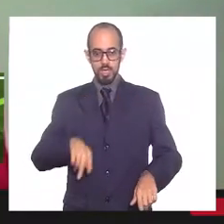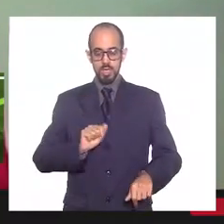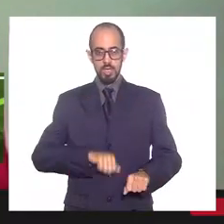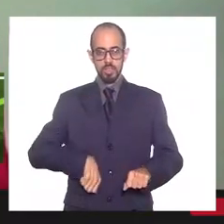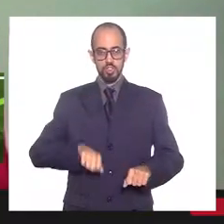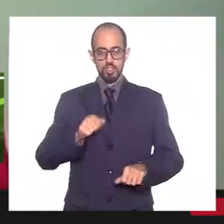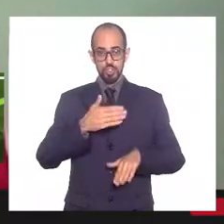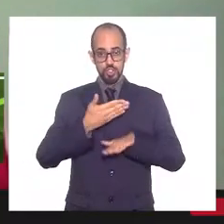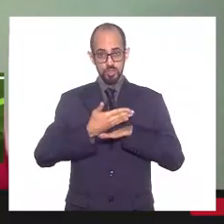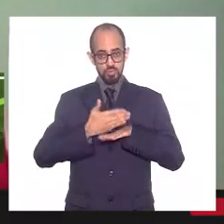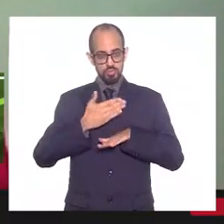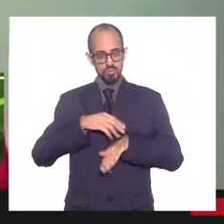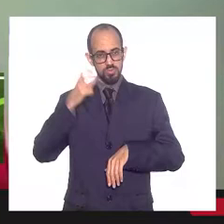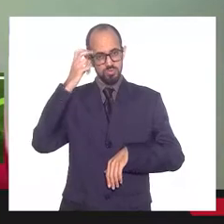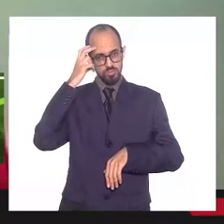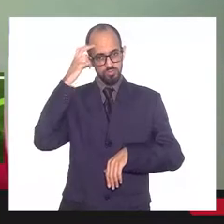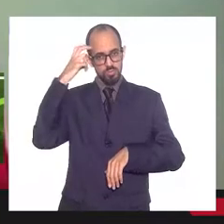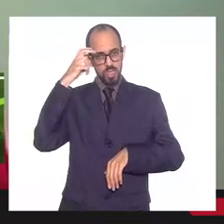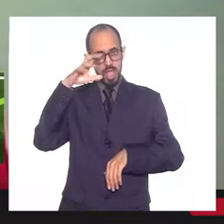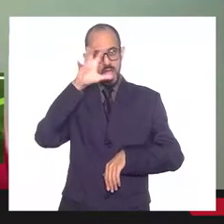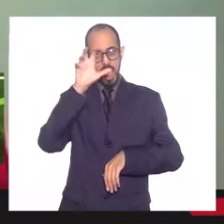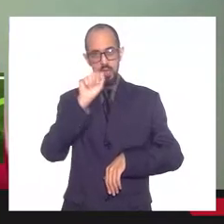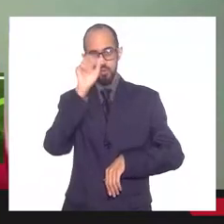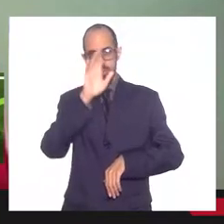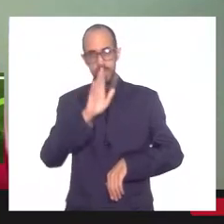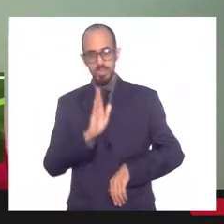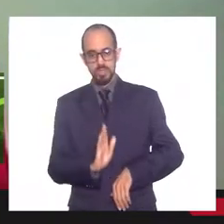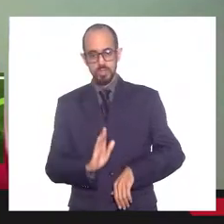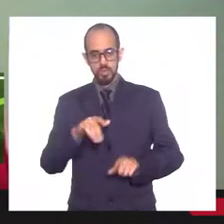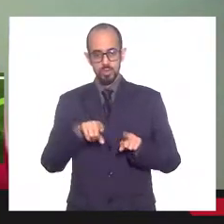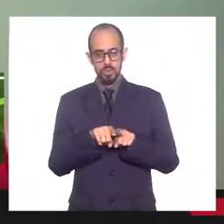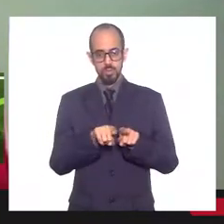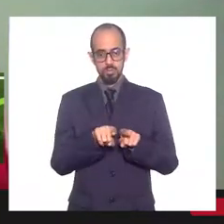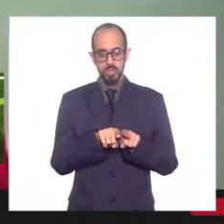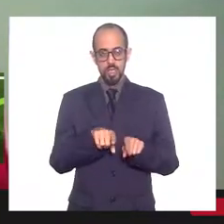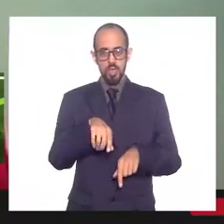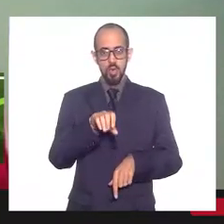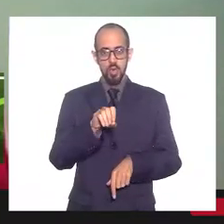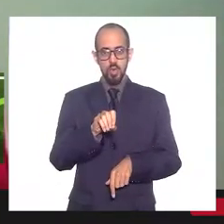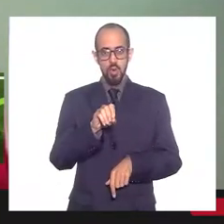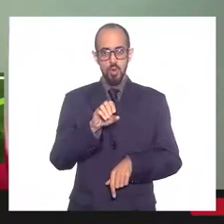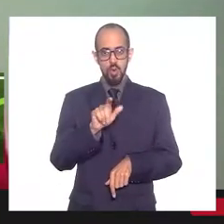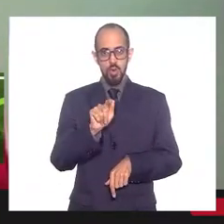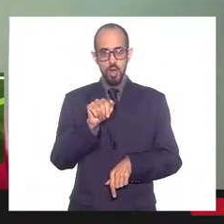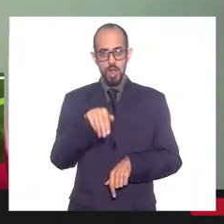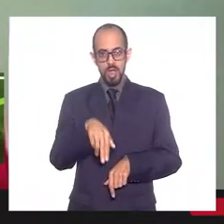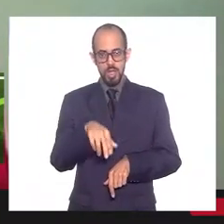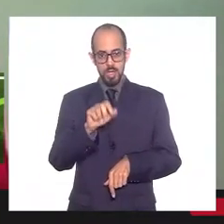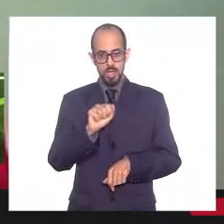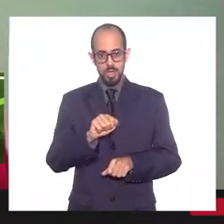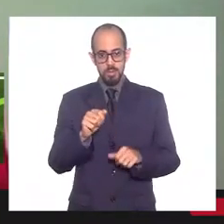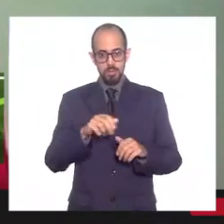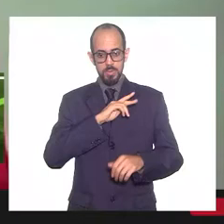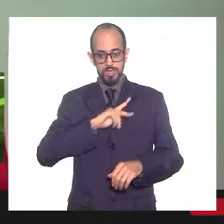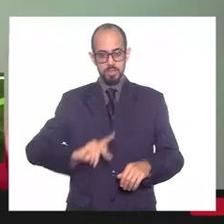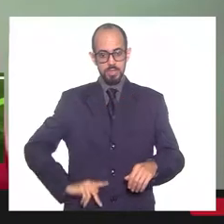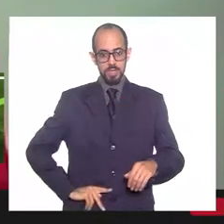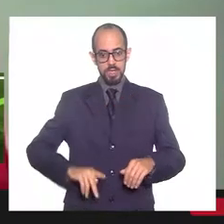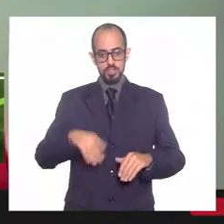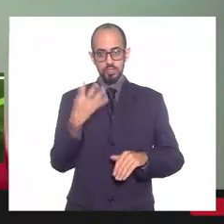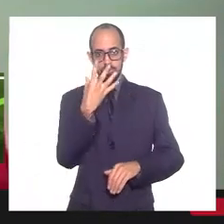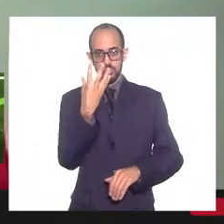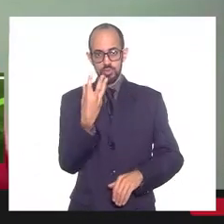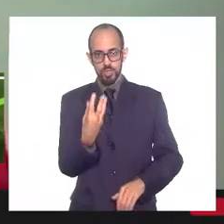afro-brasileiras do Senhor na Gonçalves presidente do Centro Espírita de caridade